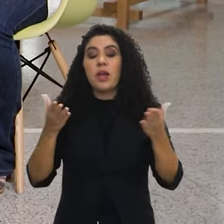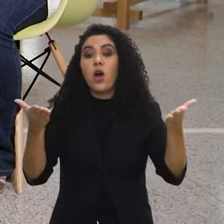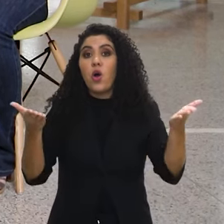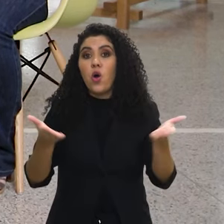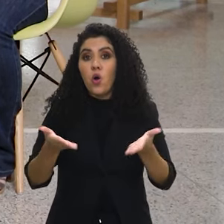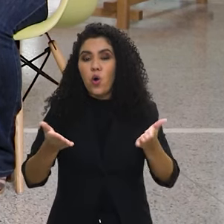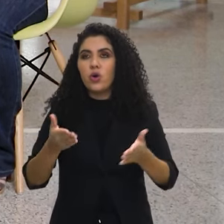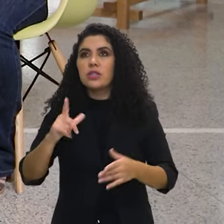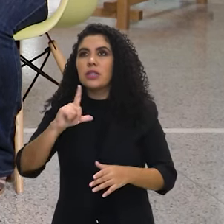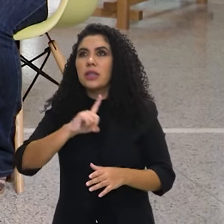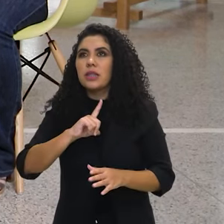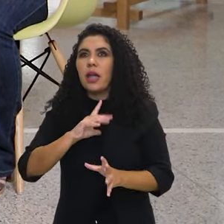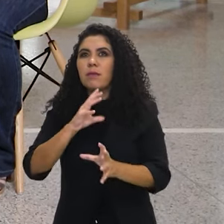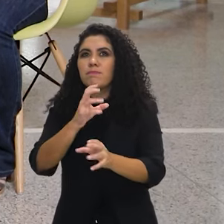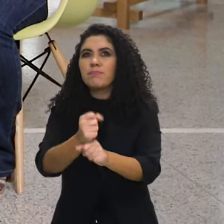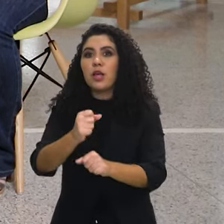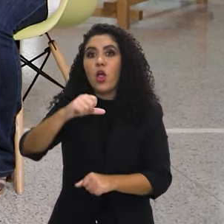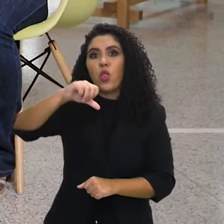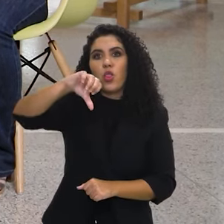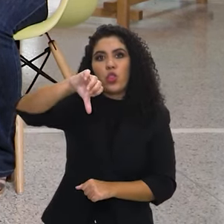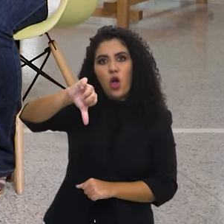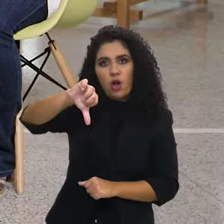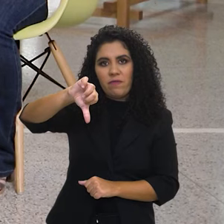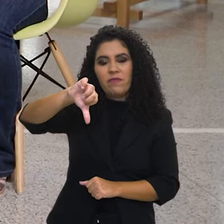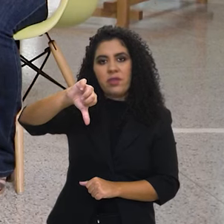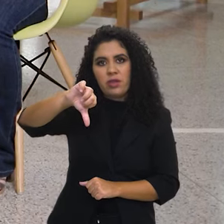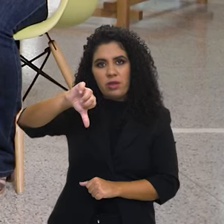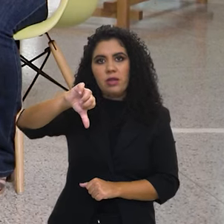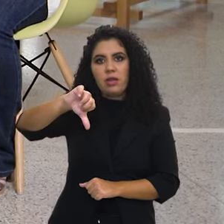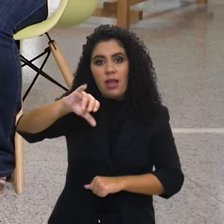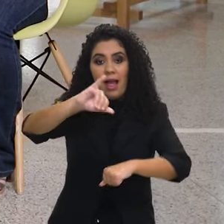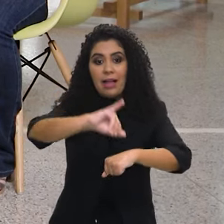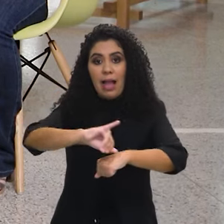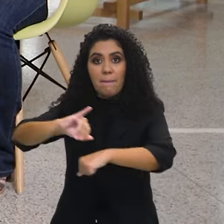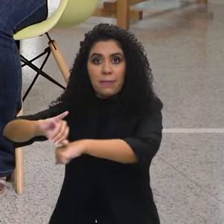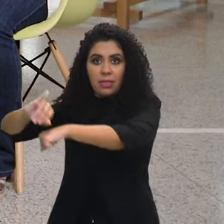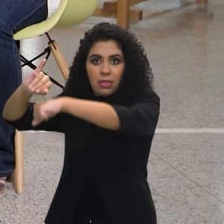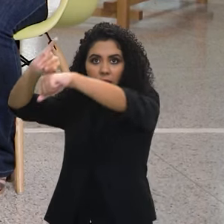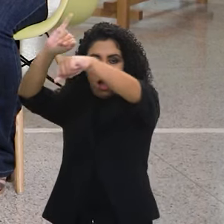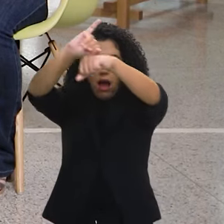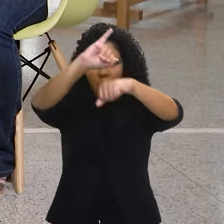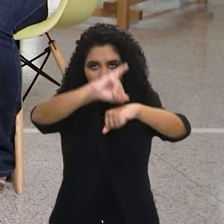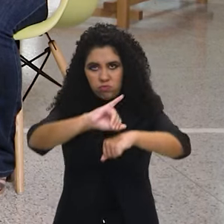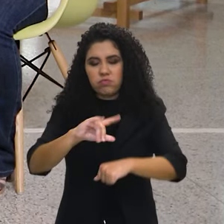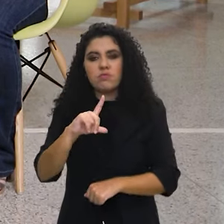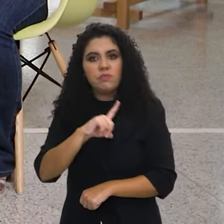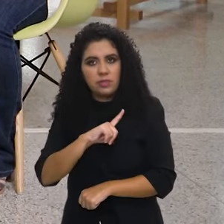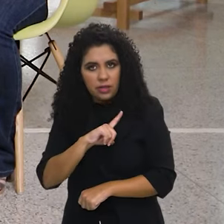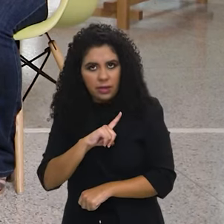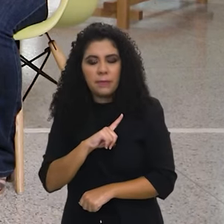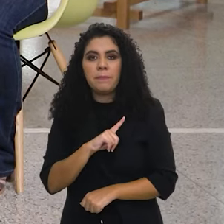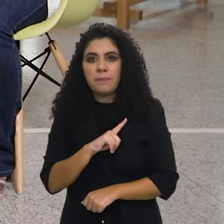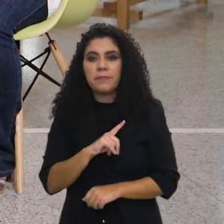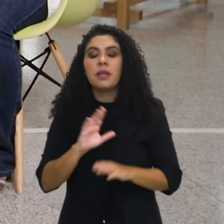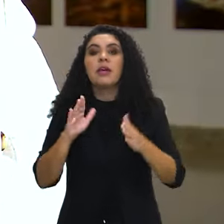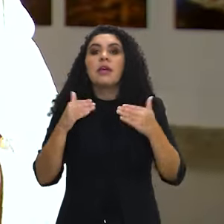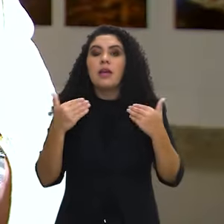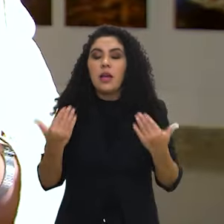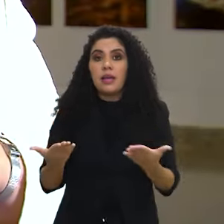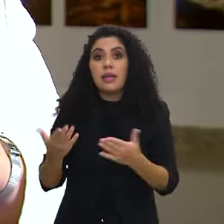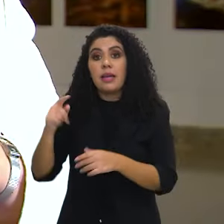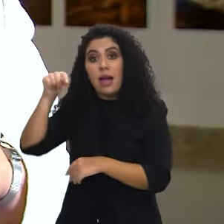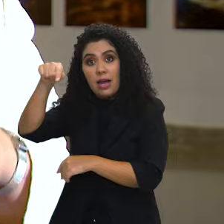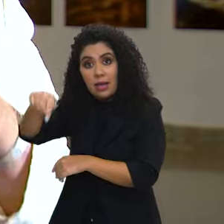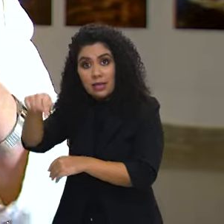Brasil hoje nós estamos com nove casas em funcionamento nas capitais né nove casum eh e os